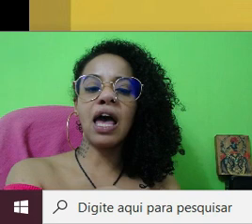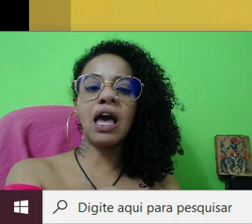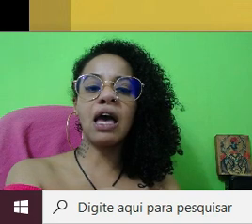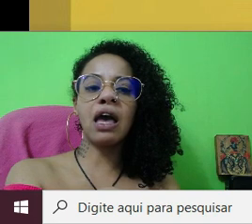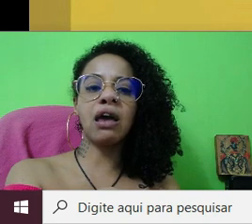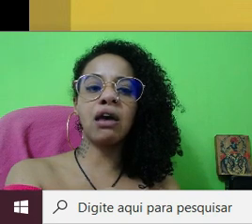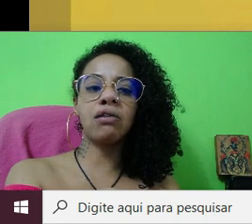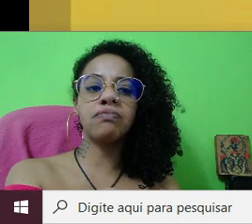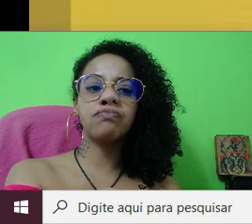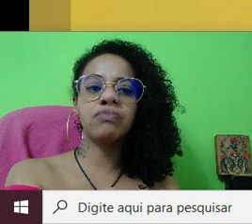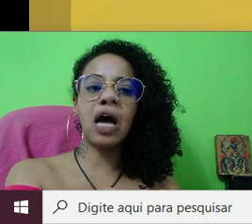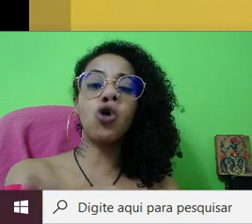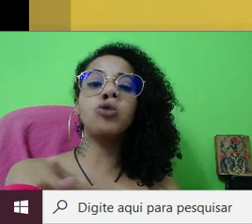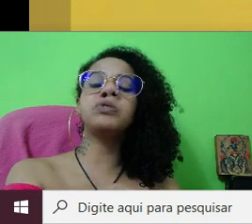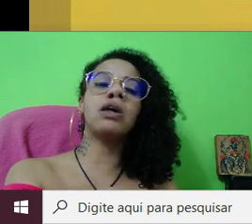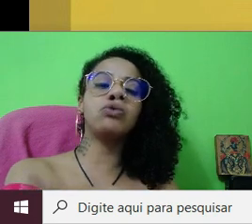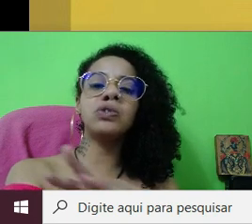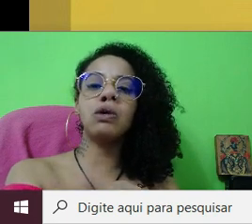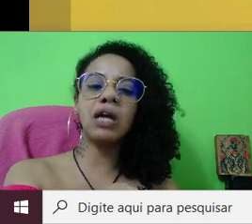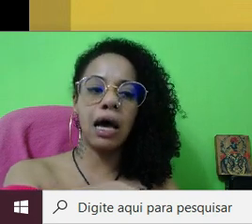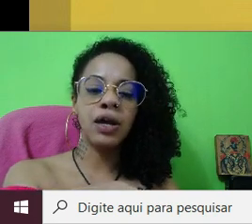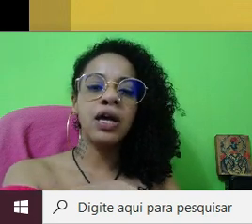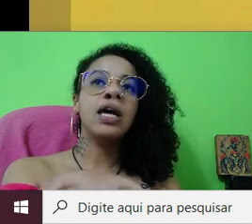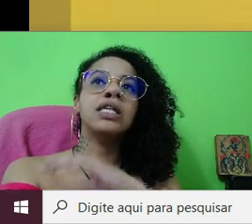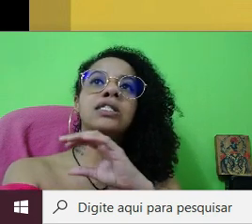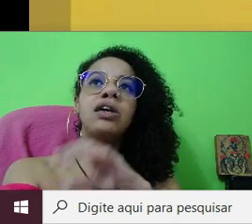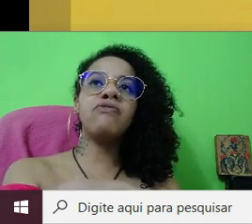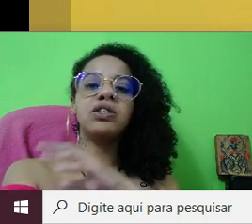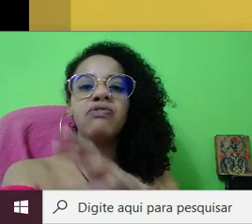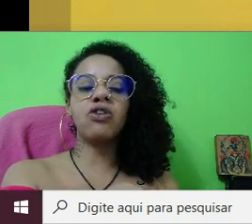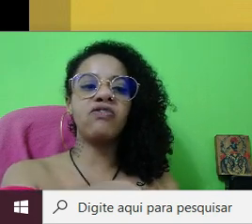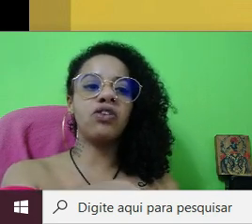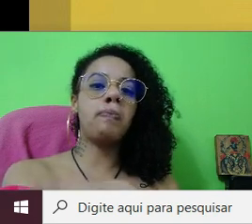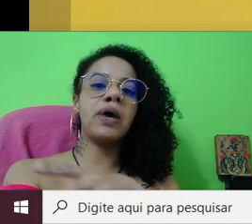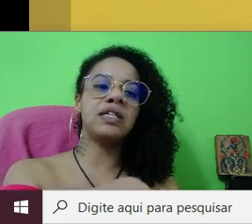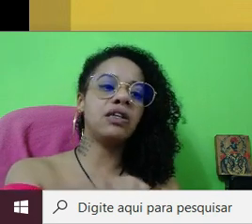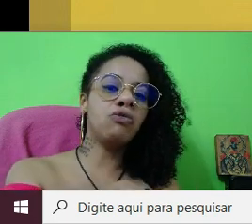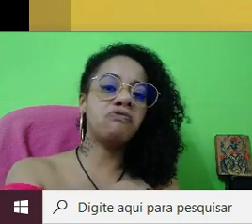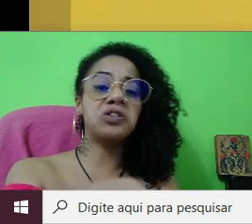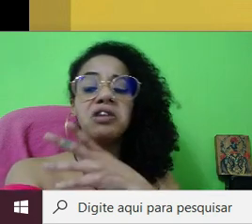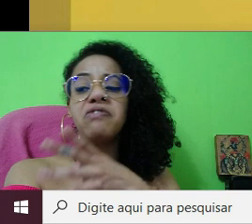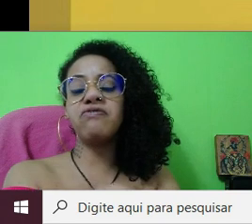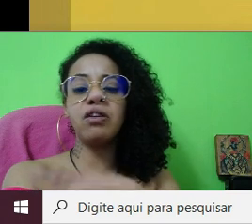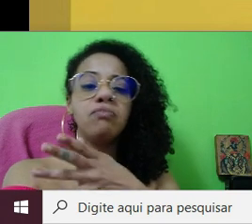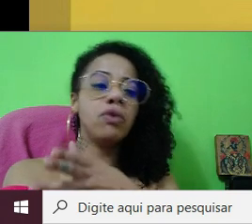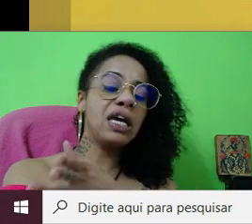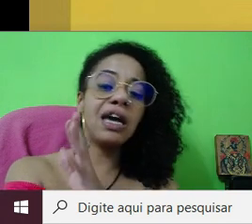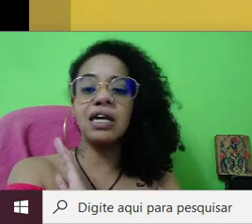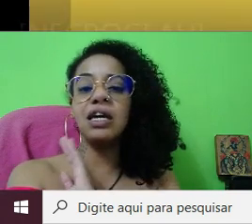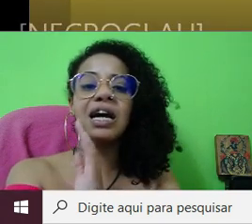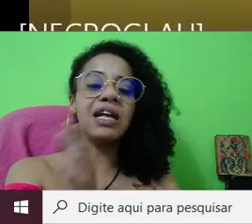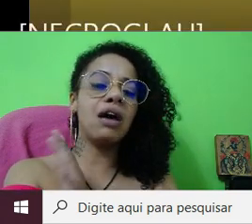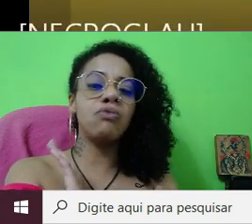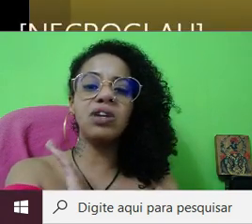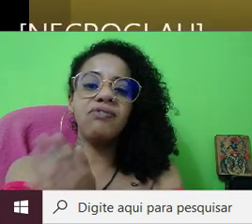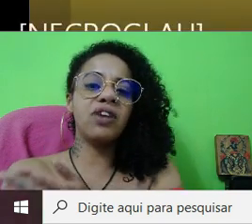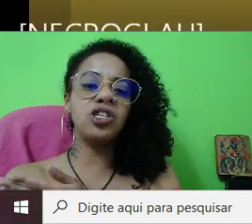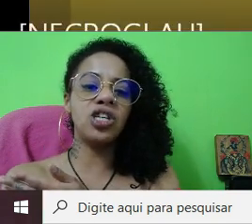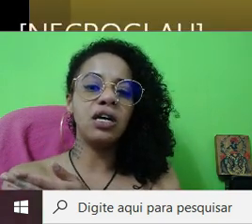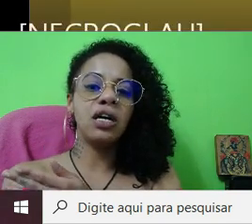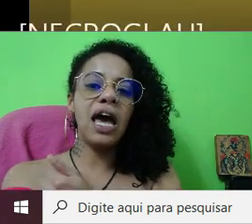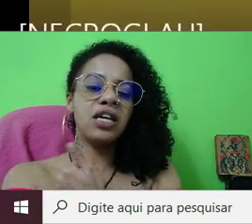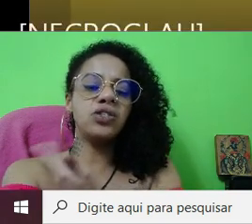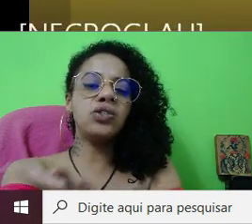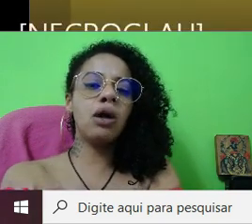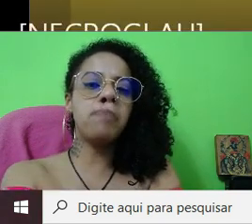isso aqui é a corrupção não sei o que lá se você for ver o PSTU você vai ver E aí cada um